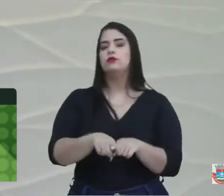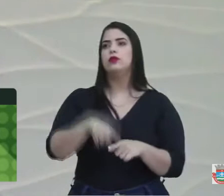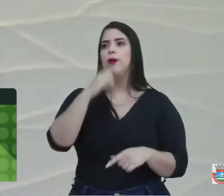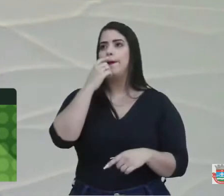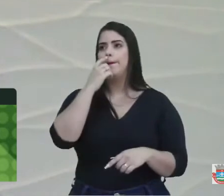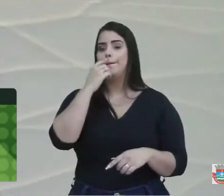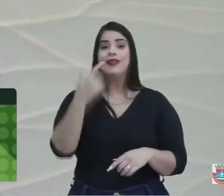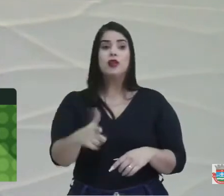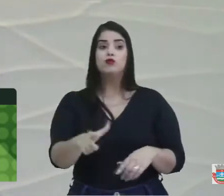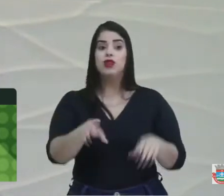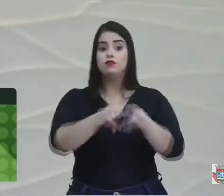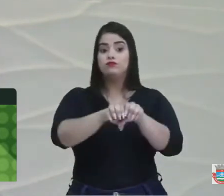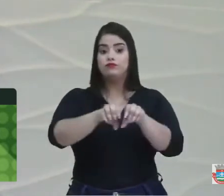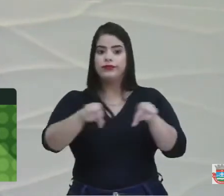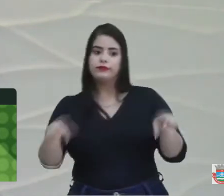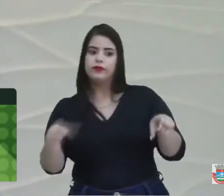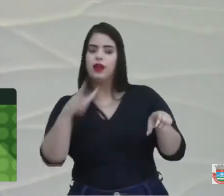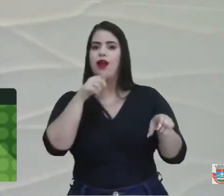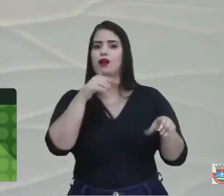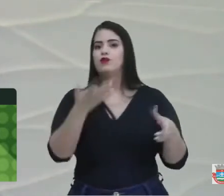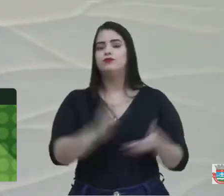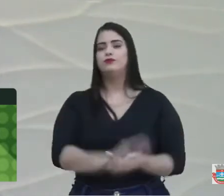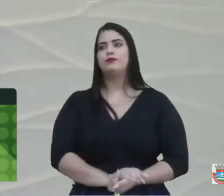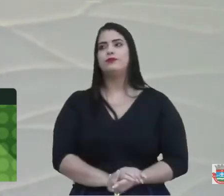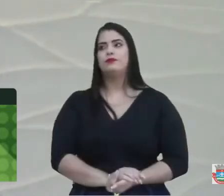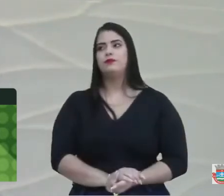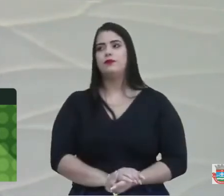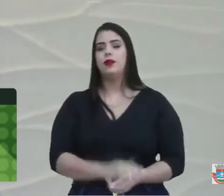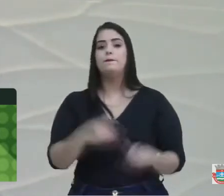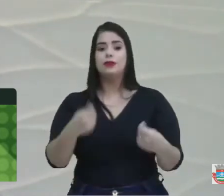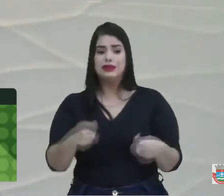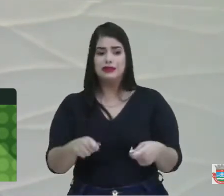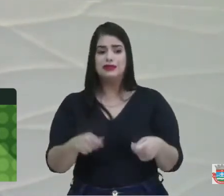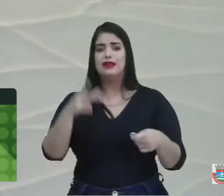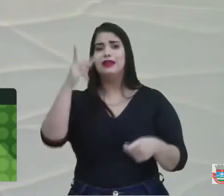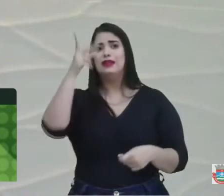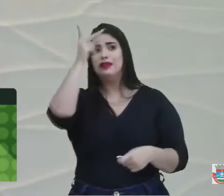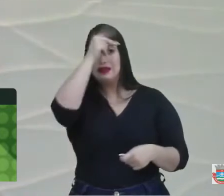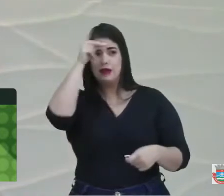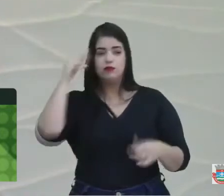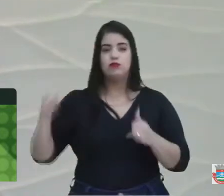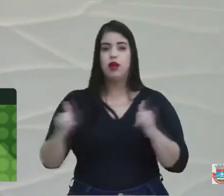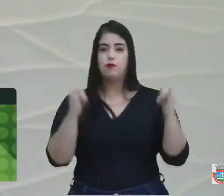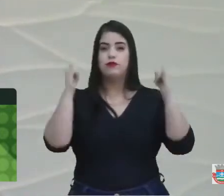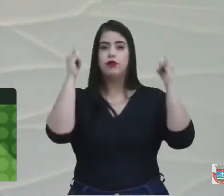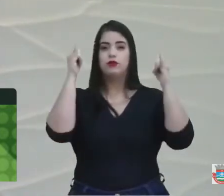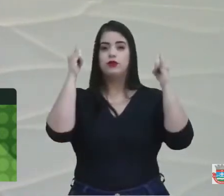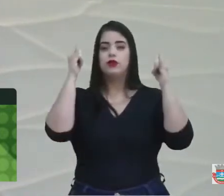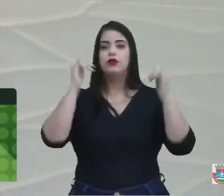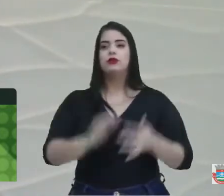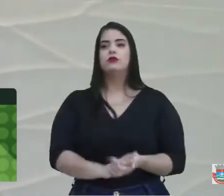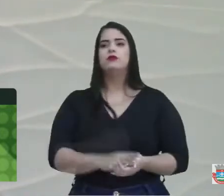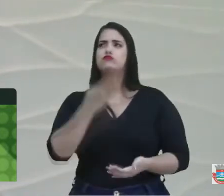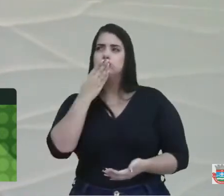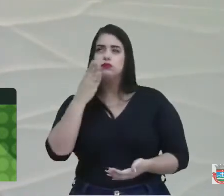ainda nesses bairros, ou onde tem a água não chega. E aí é necessário que a prefeitura, claro, tendo aí o seu compromisso de